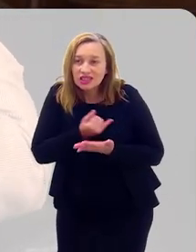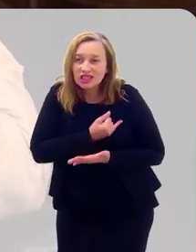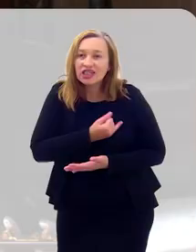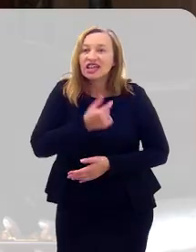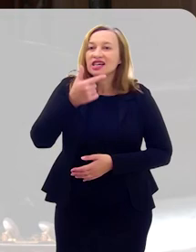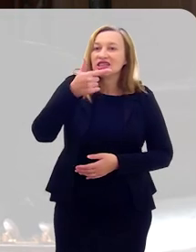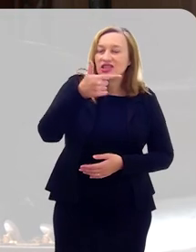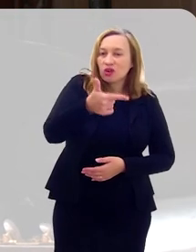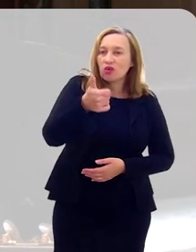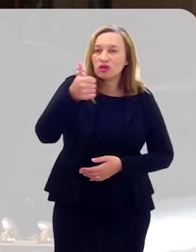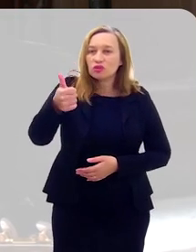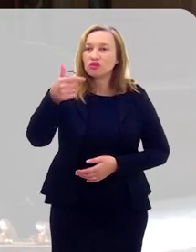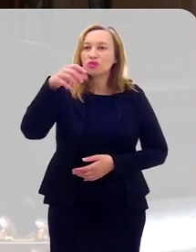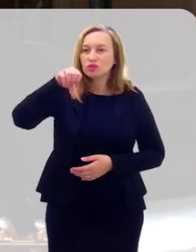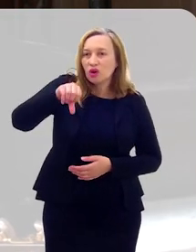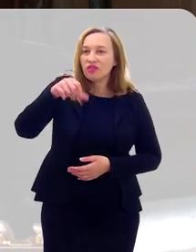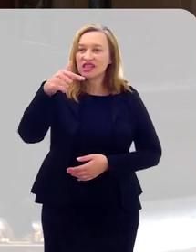telefone.